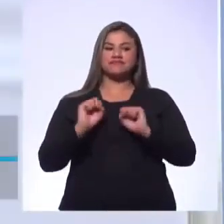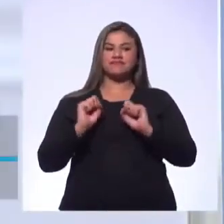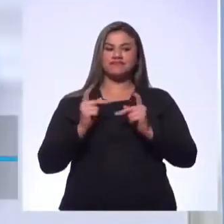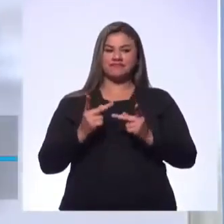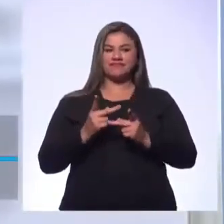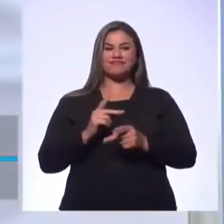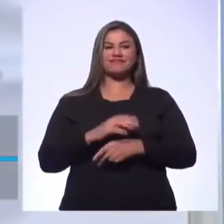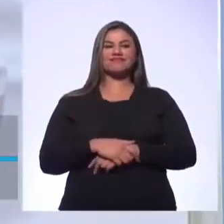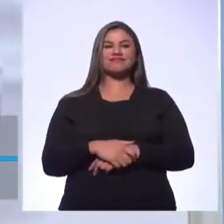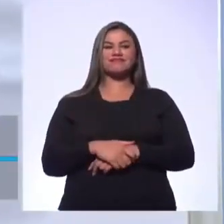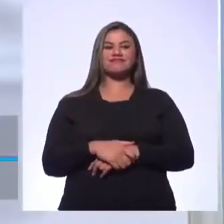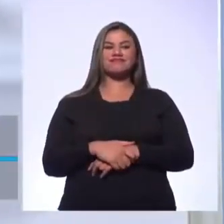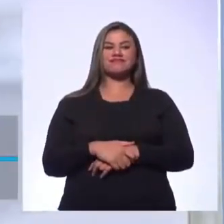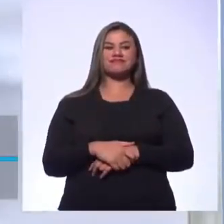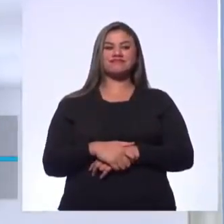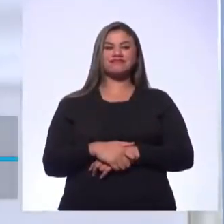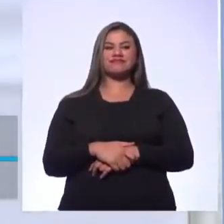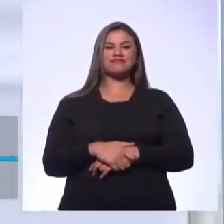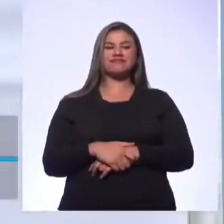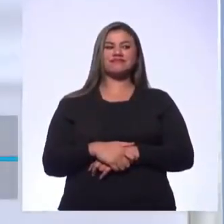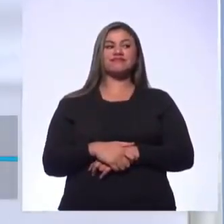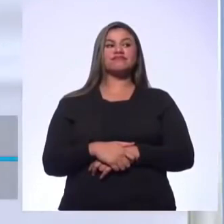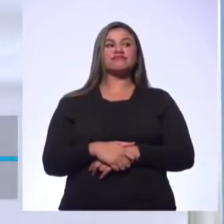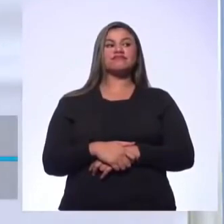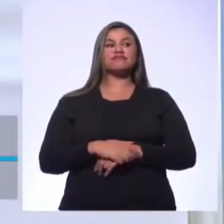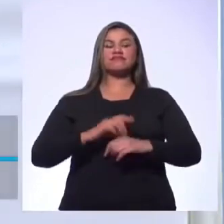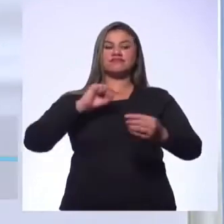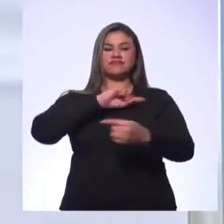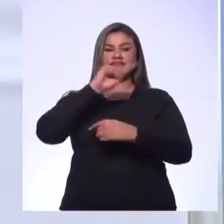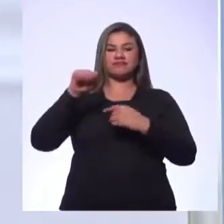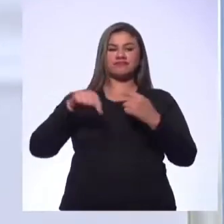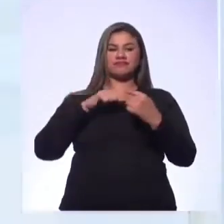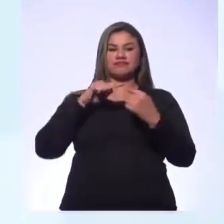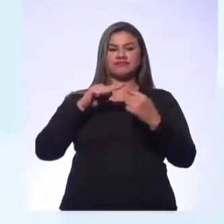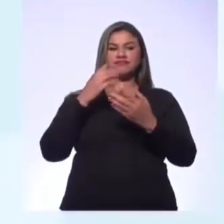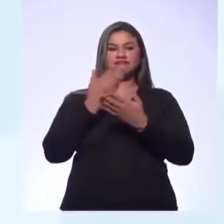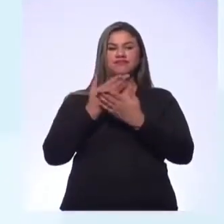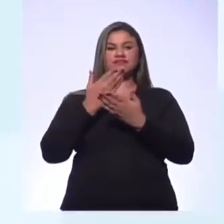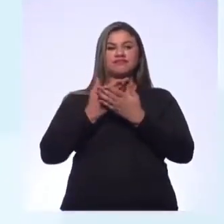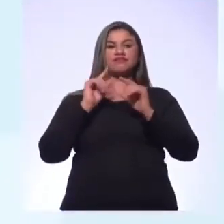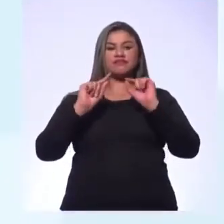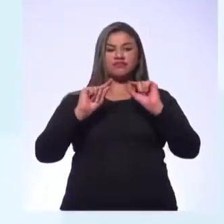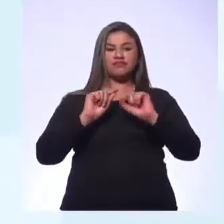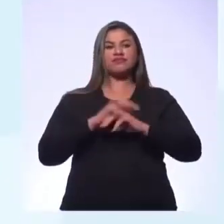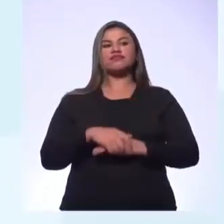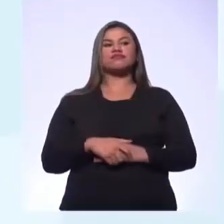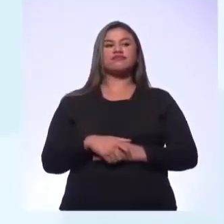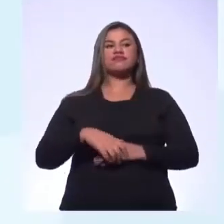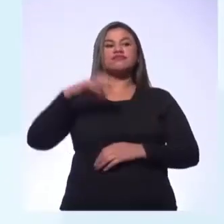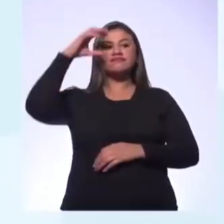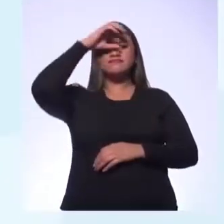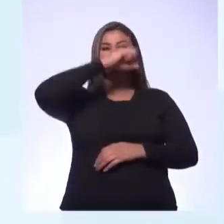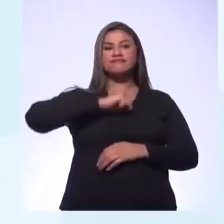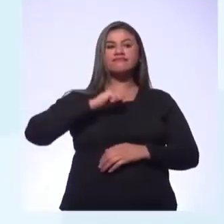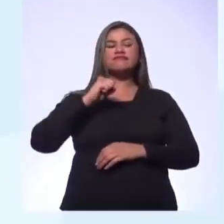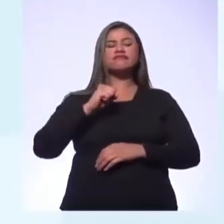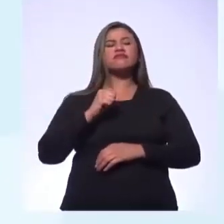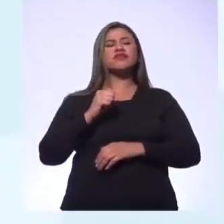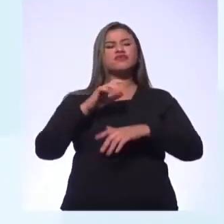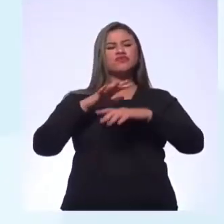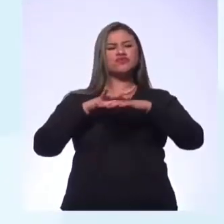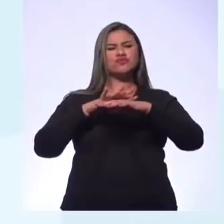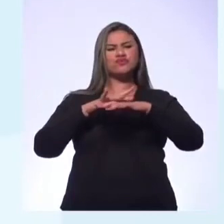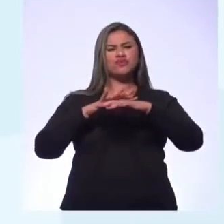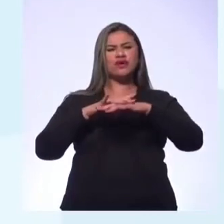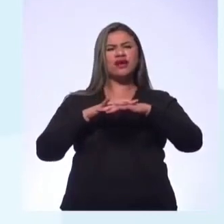Muito bem. Qual é o objetivo desta aula aqui? Conhecer o que é uma infecção bacteriana e